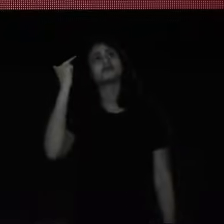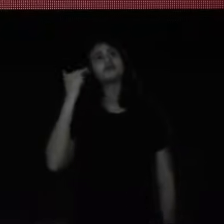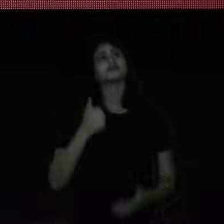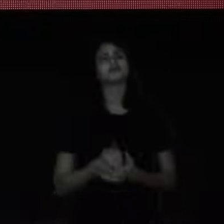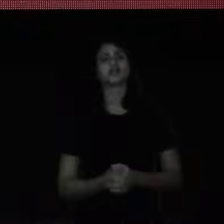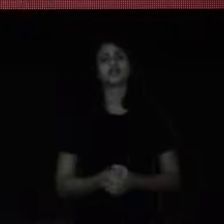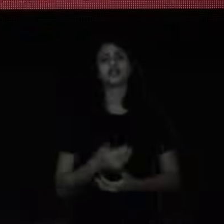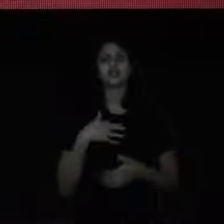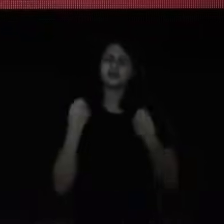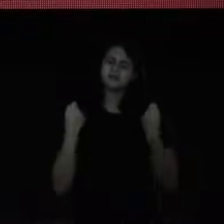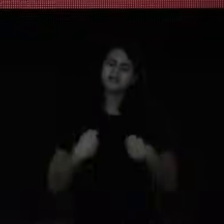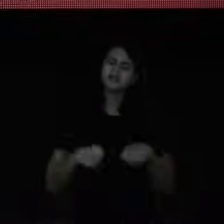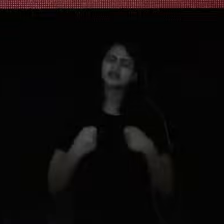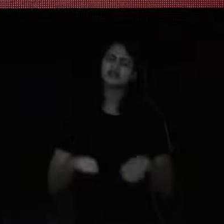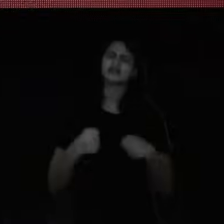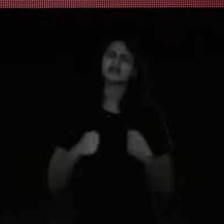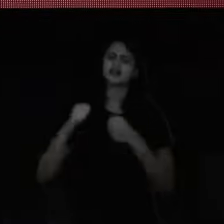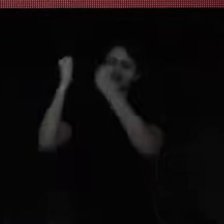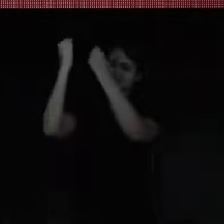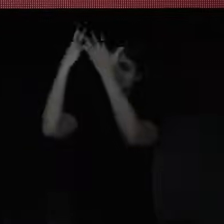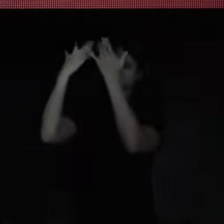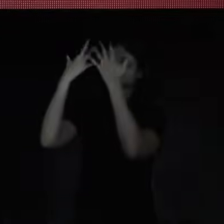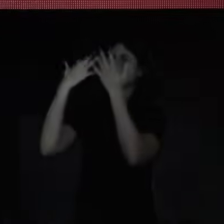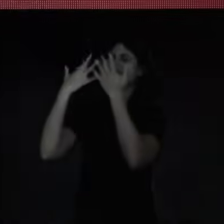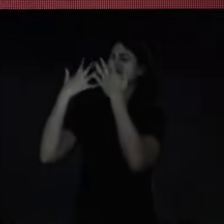que eu precisava da graça de Deus.